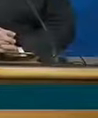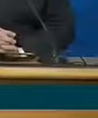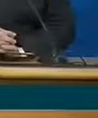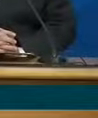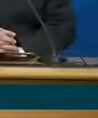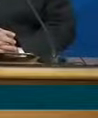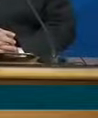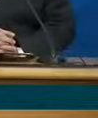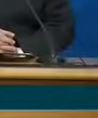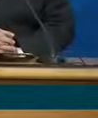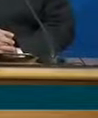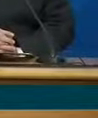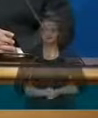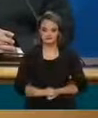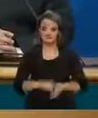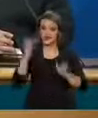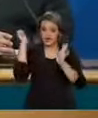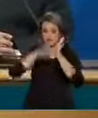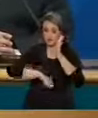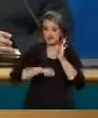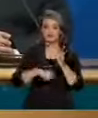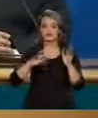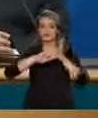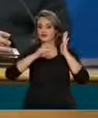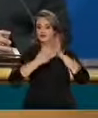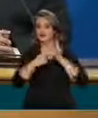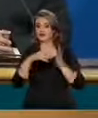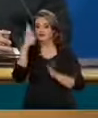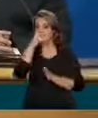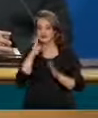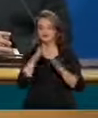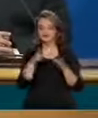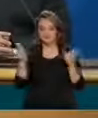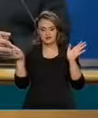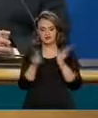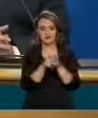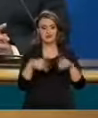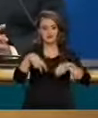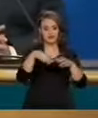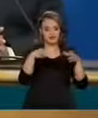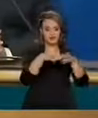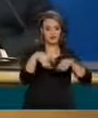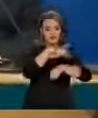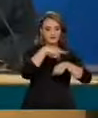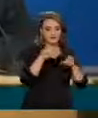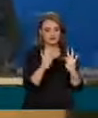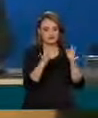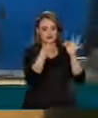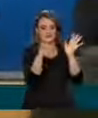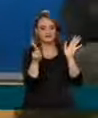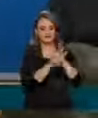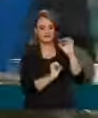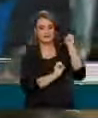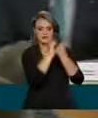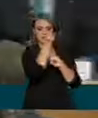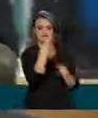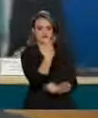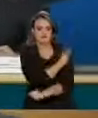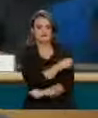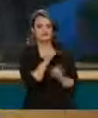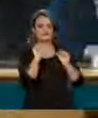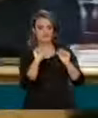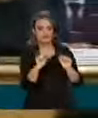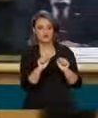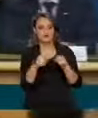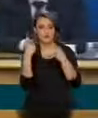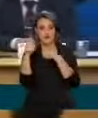e com assinatura do presente contrato o Brasil entra no seleto rol de países que detêm tecnologia de produção de vacina contra